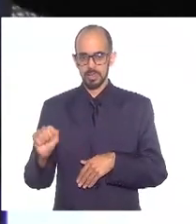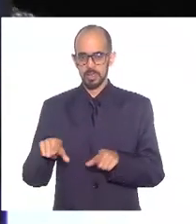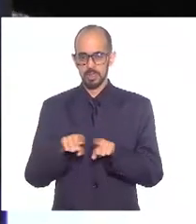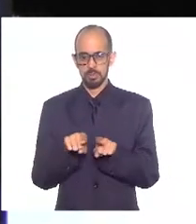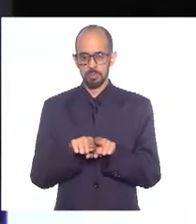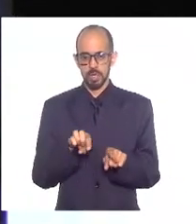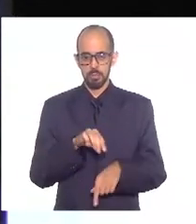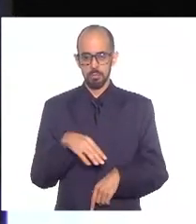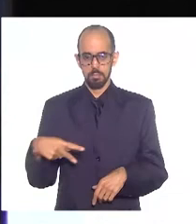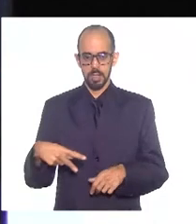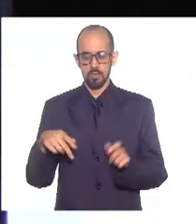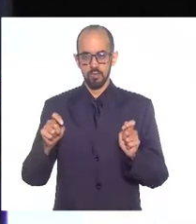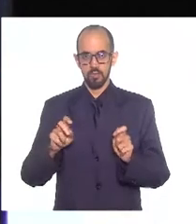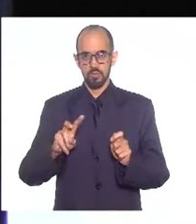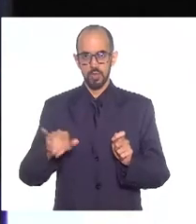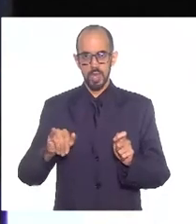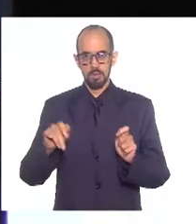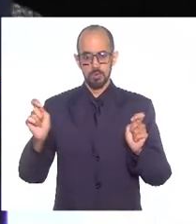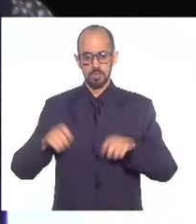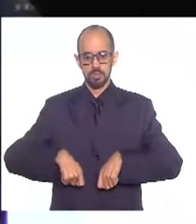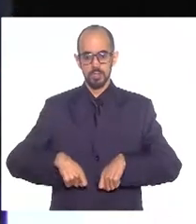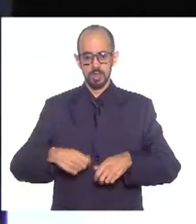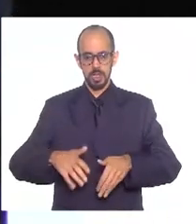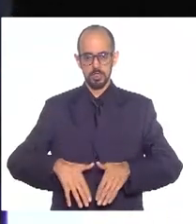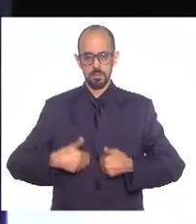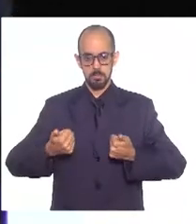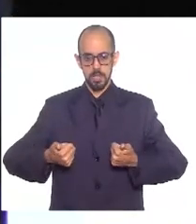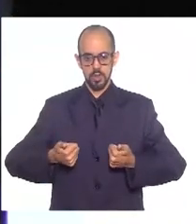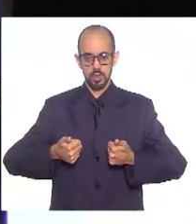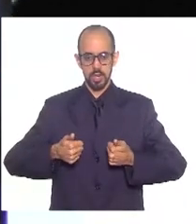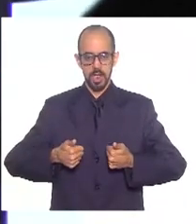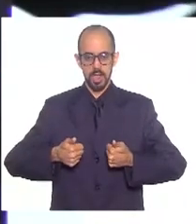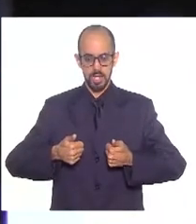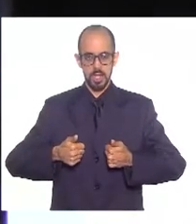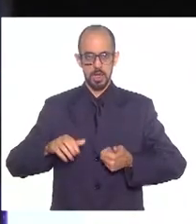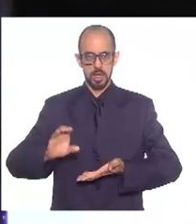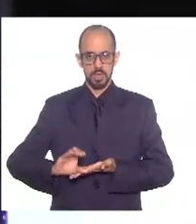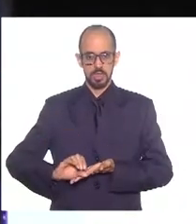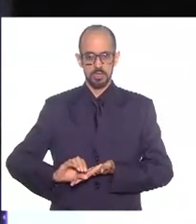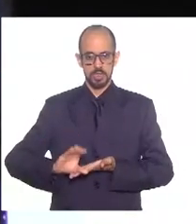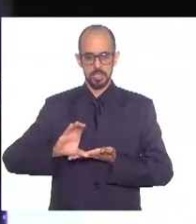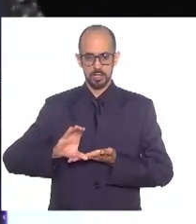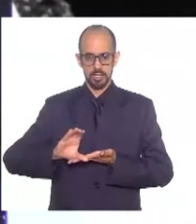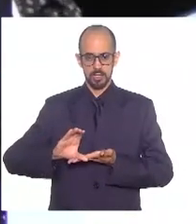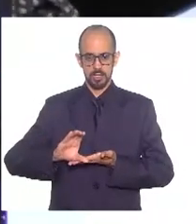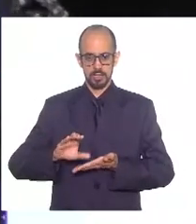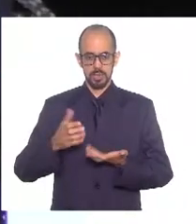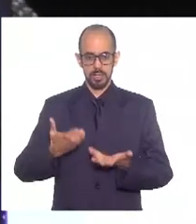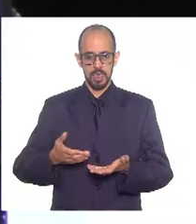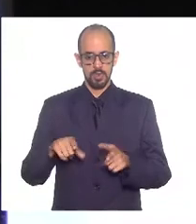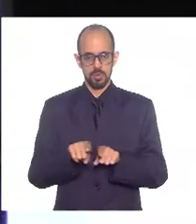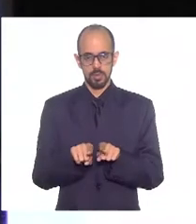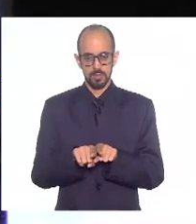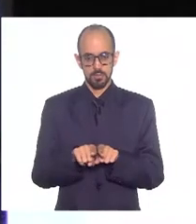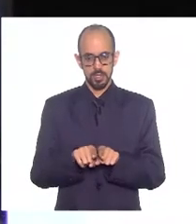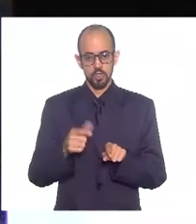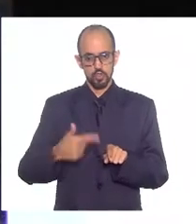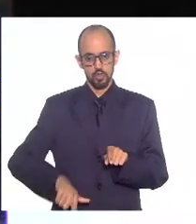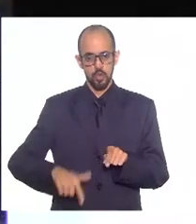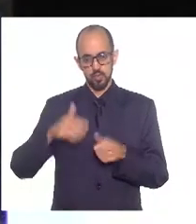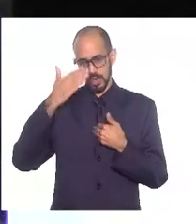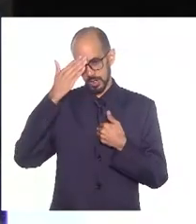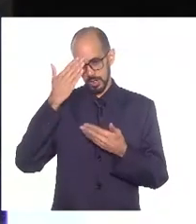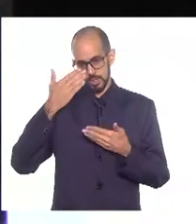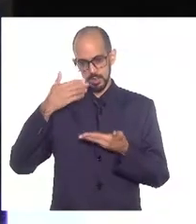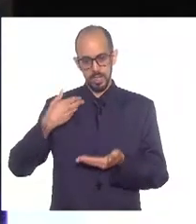possibilitar que o Estado possa melhorar ainda mais as suas receitas. Então, quero aqui mais uma vez agradecer a